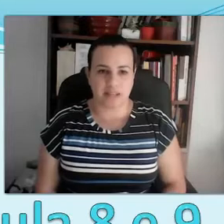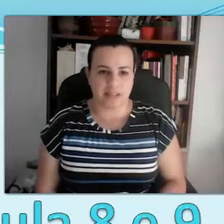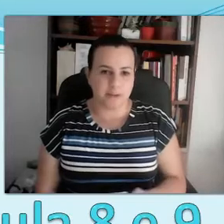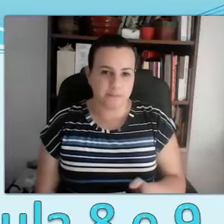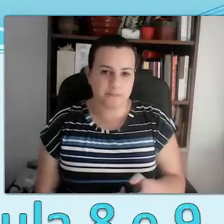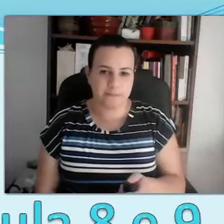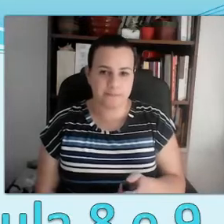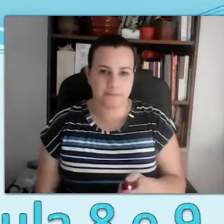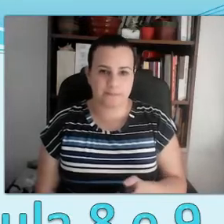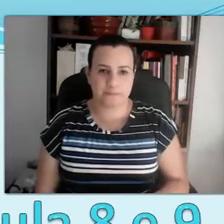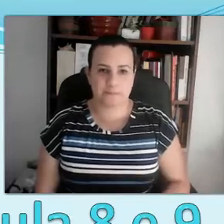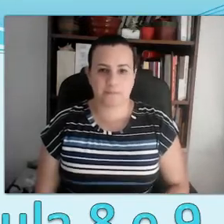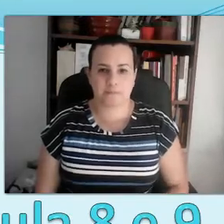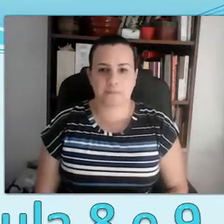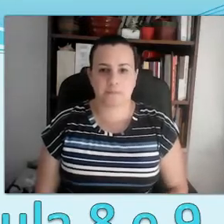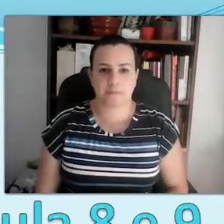verbos. Vamos lá, então?